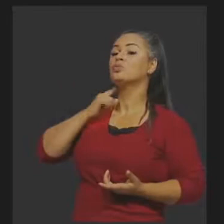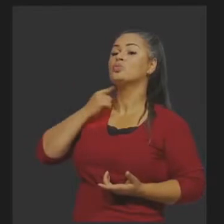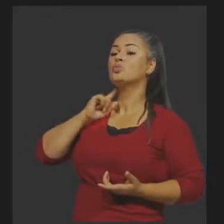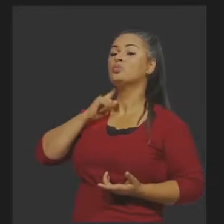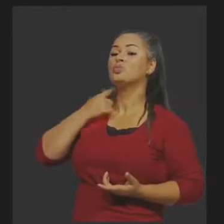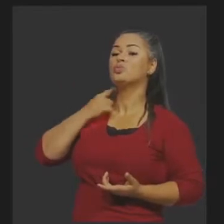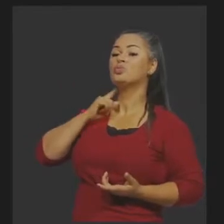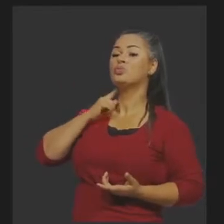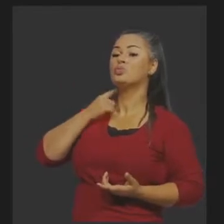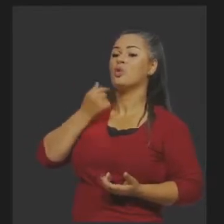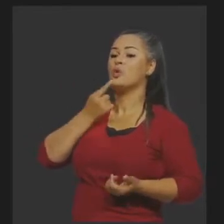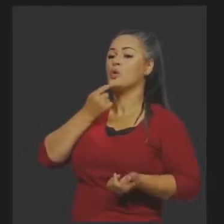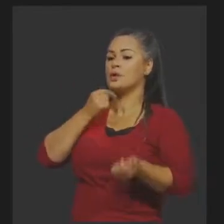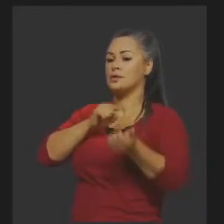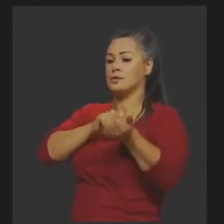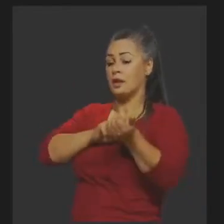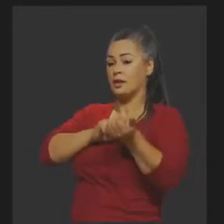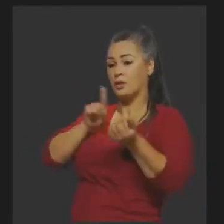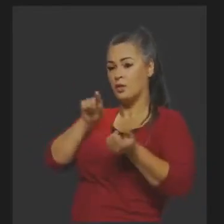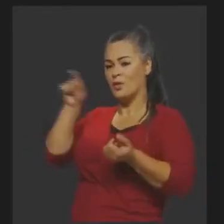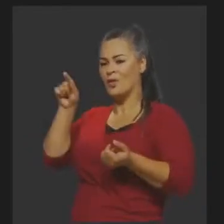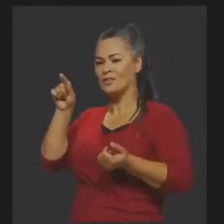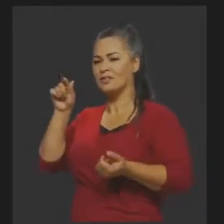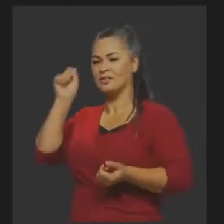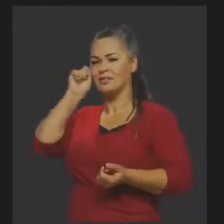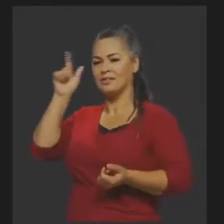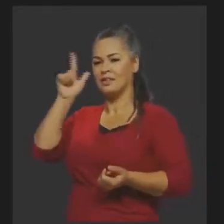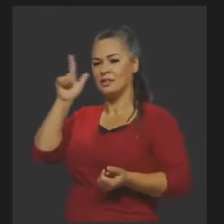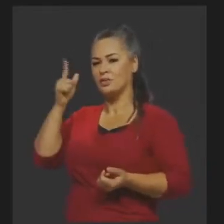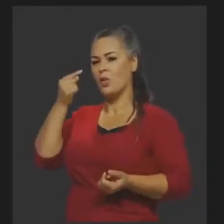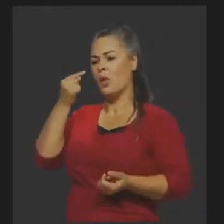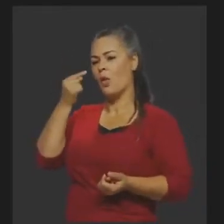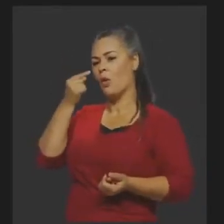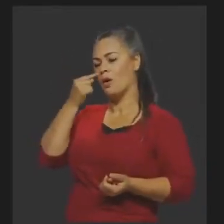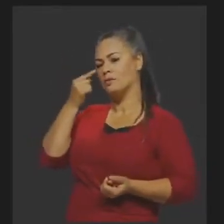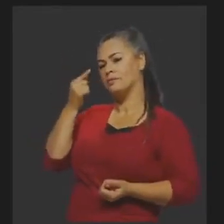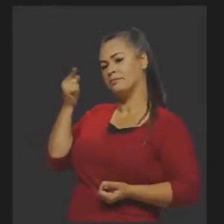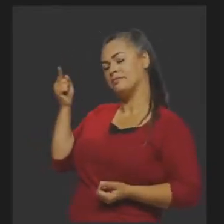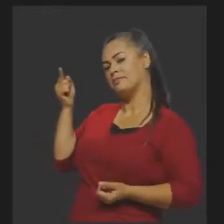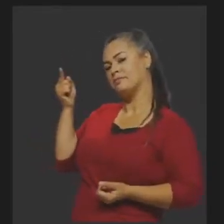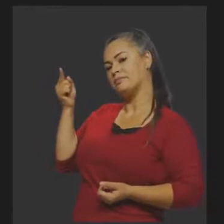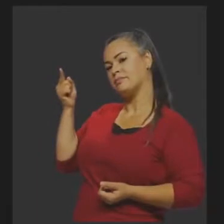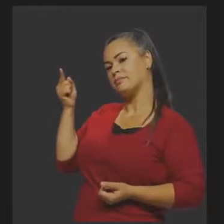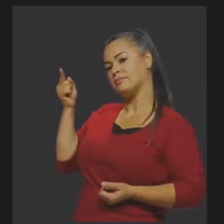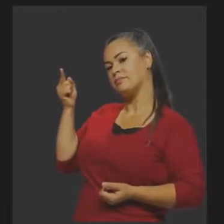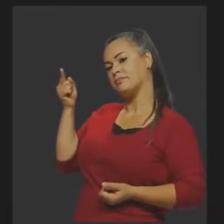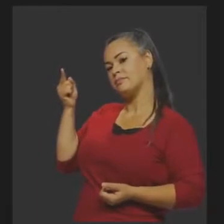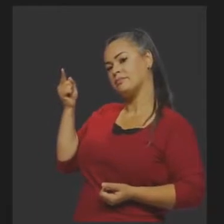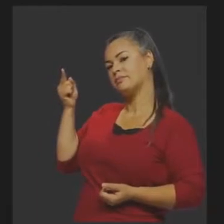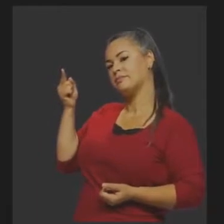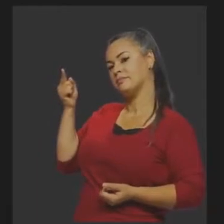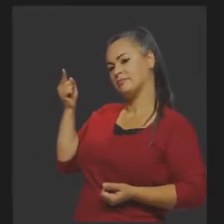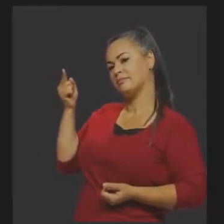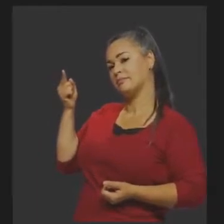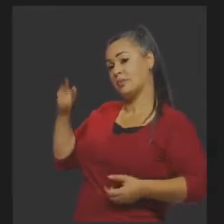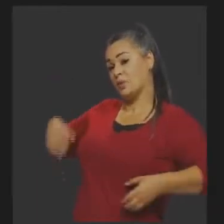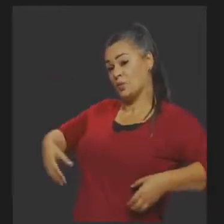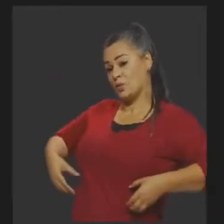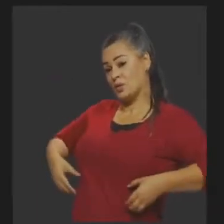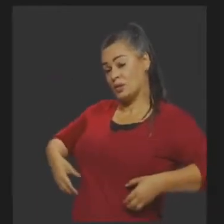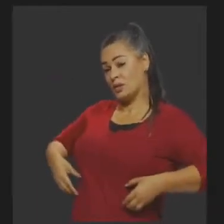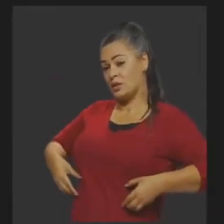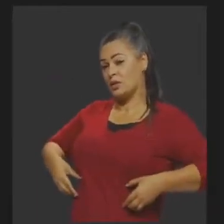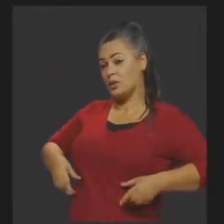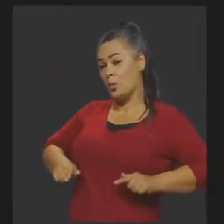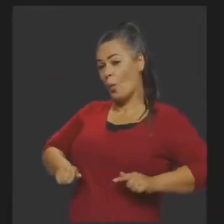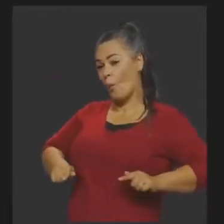e você vai ter ali a veia renal. A veia renal é de onde vai sair esse sangue do rim, esse sangue já limpo, vamos dizer assim,